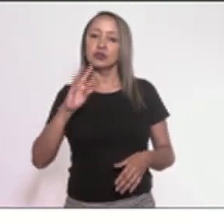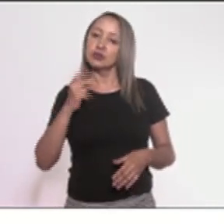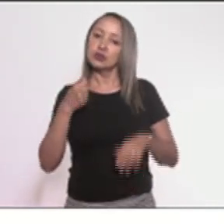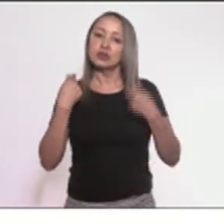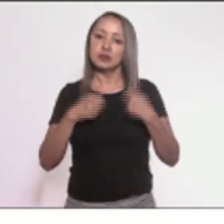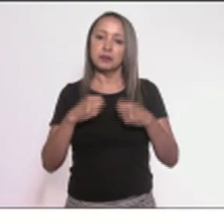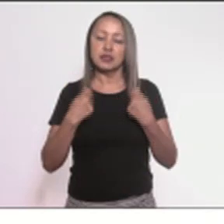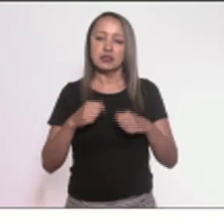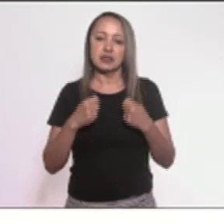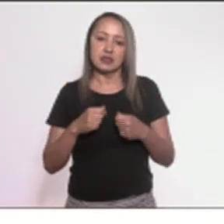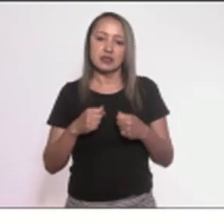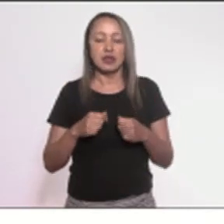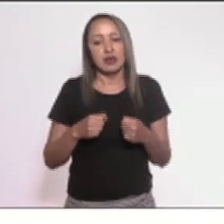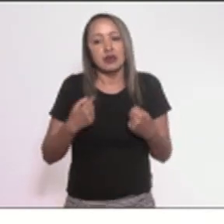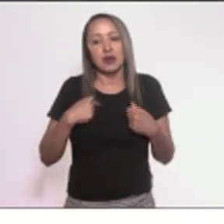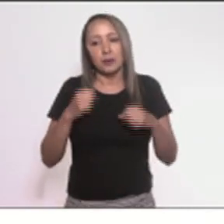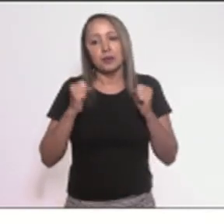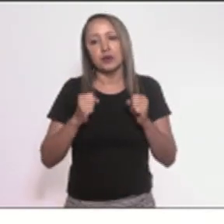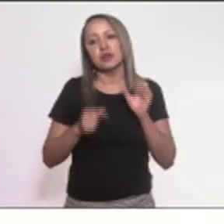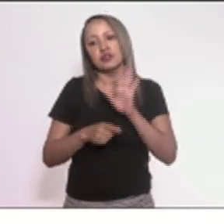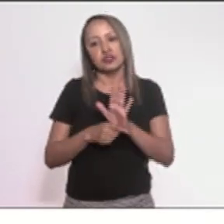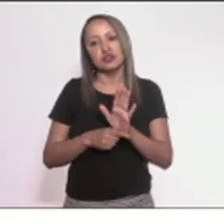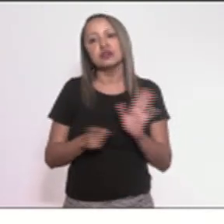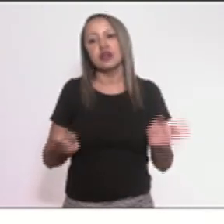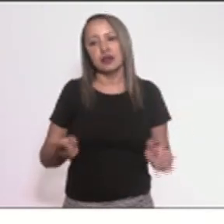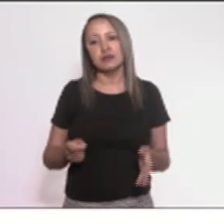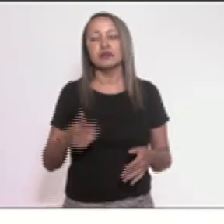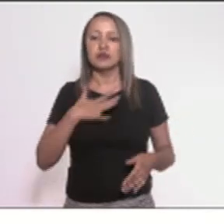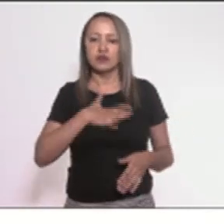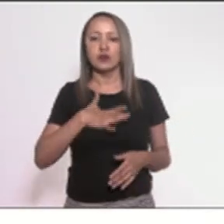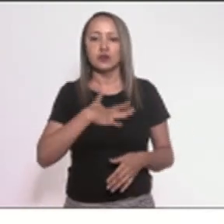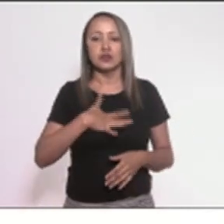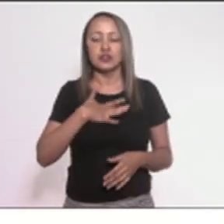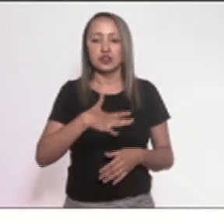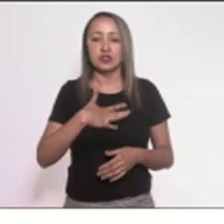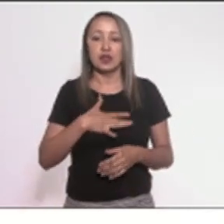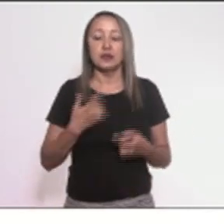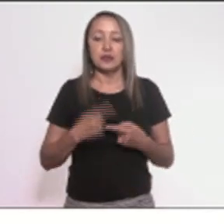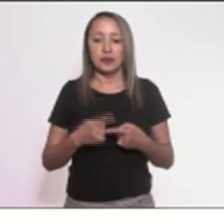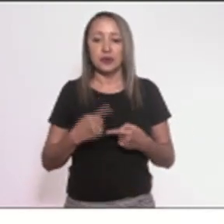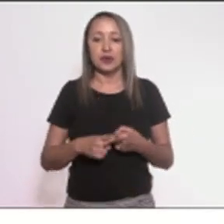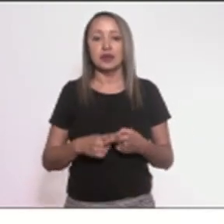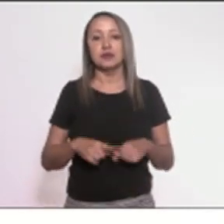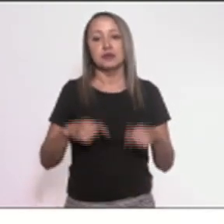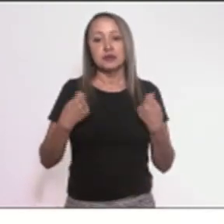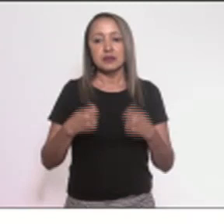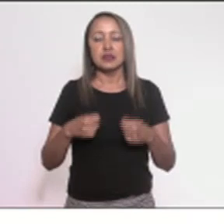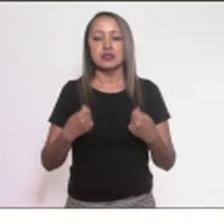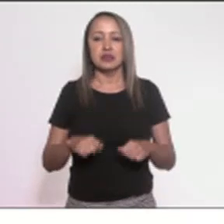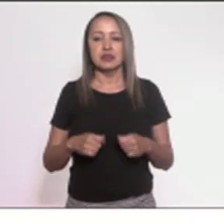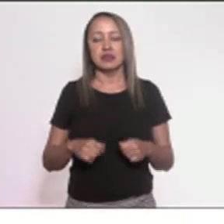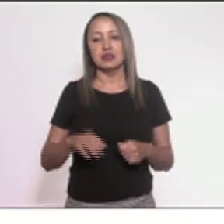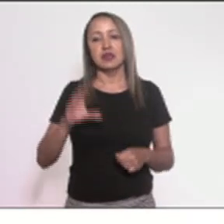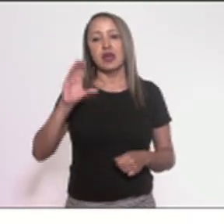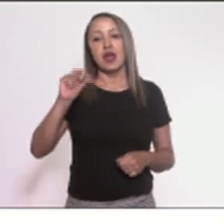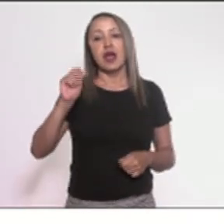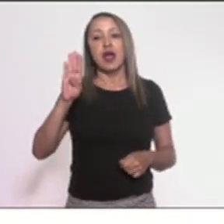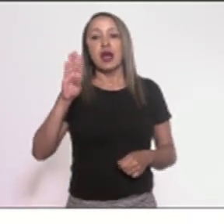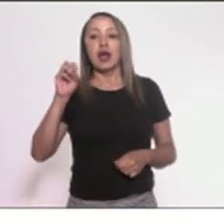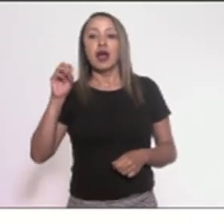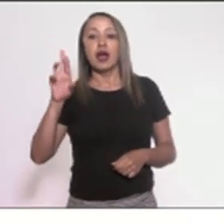valer o mais rápido possível esse regime diferenciado de tributação, porque Cabo Frio e a região dos